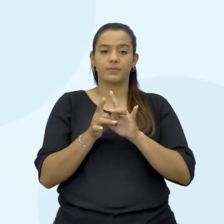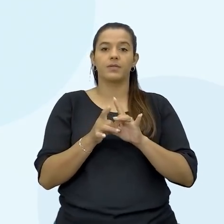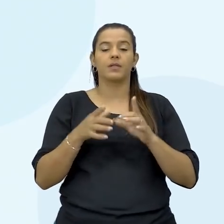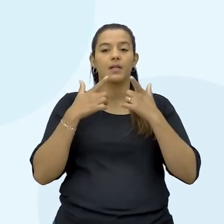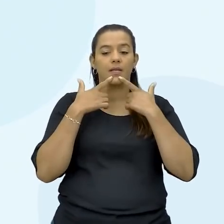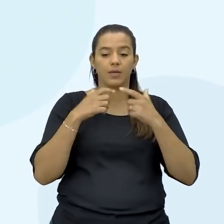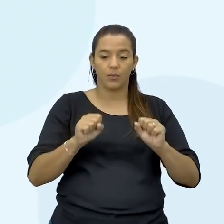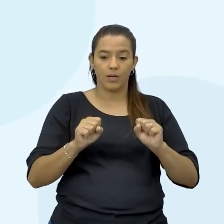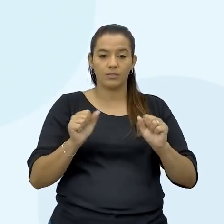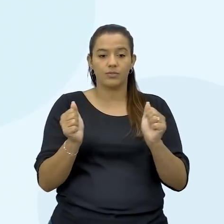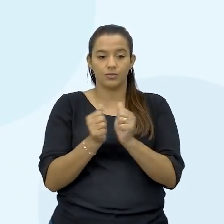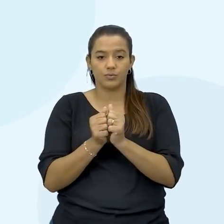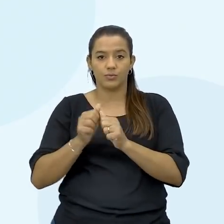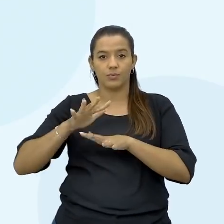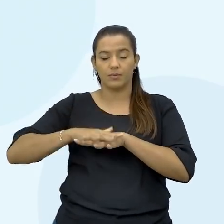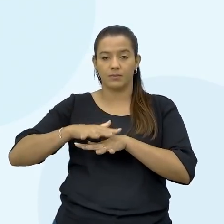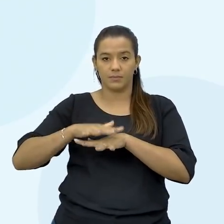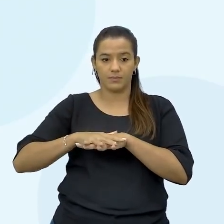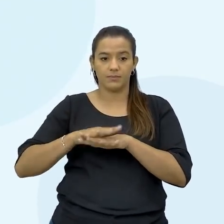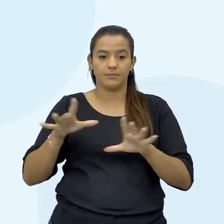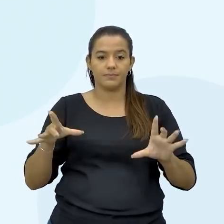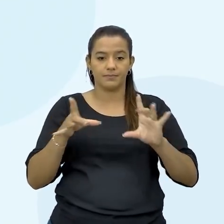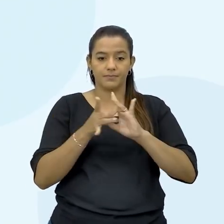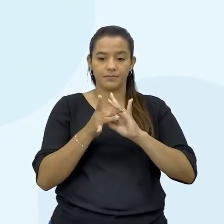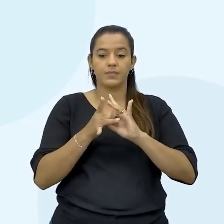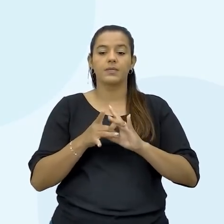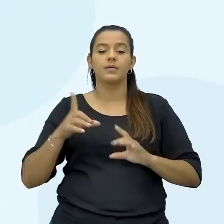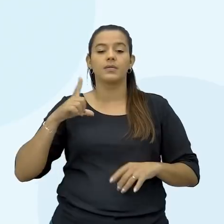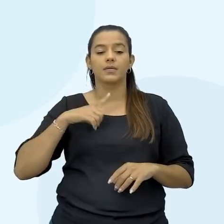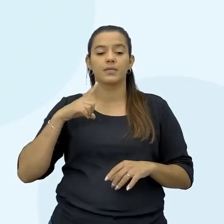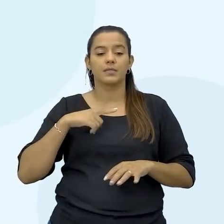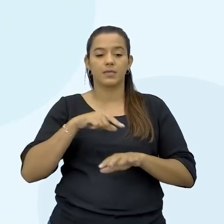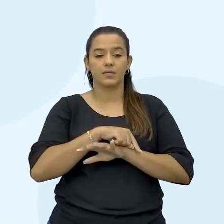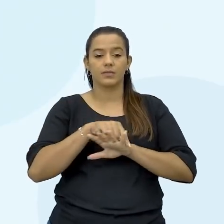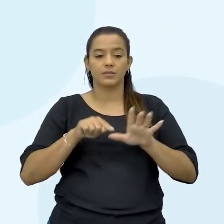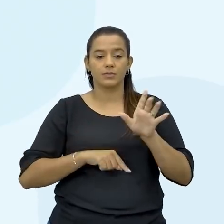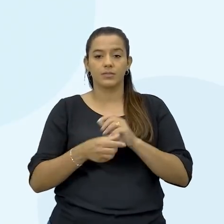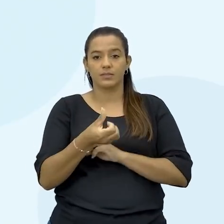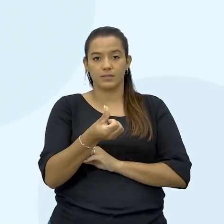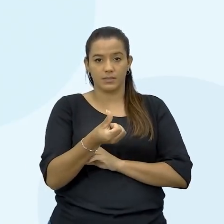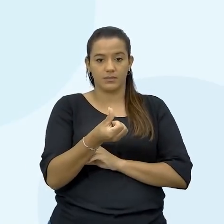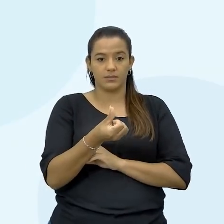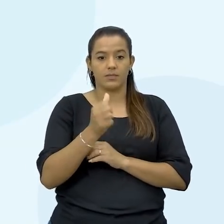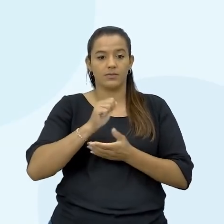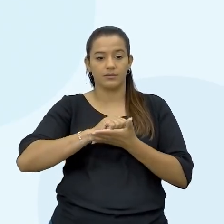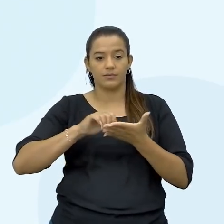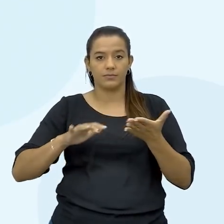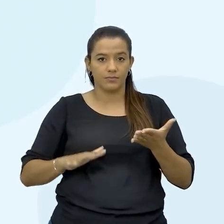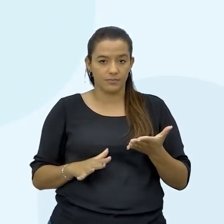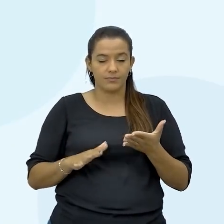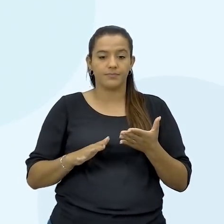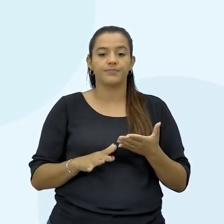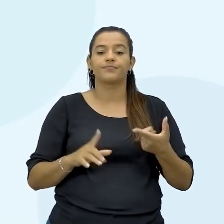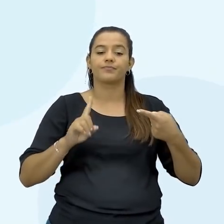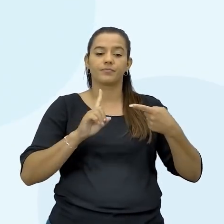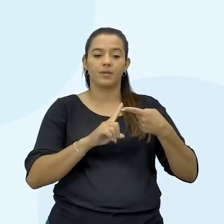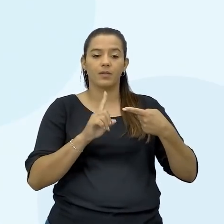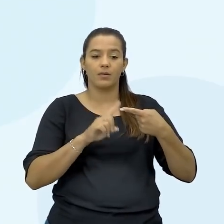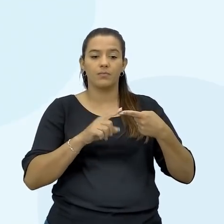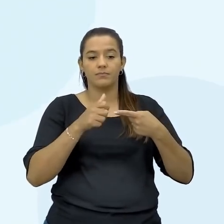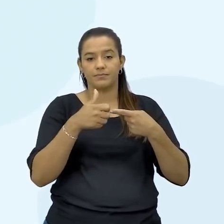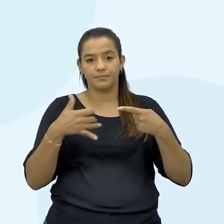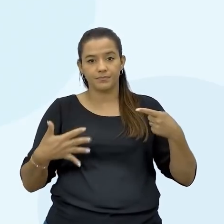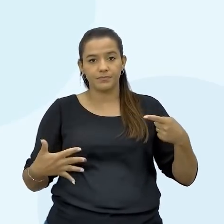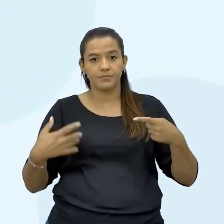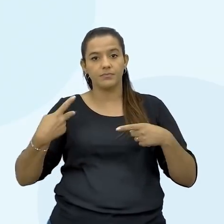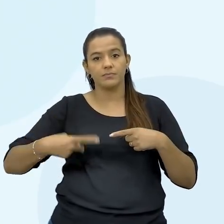de linguagem e matemática, e ele tem um total de 6 unidades curriculares, ou seja, uma unidade curricular agora no